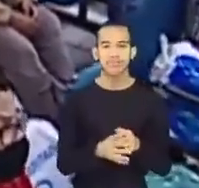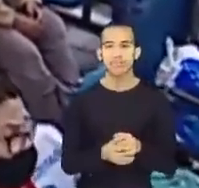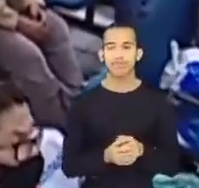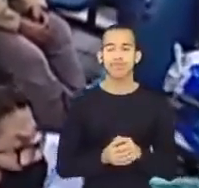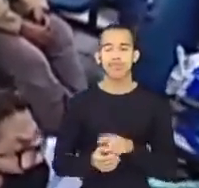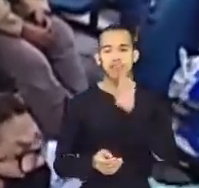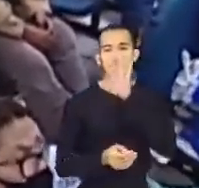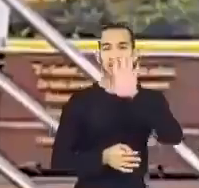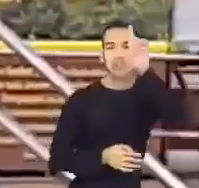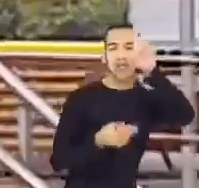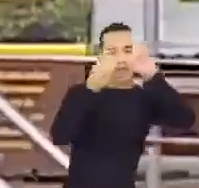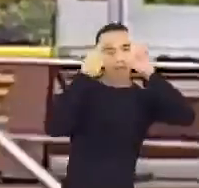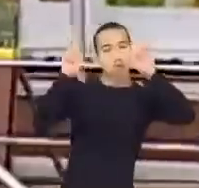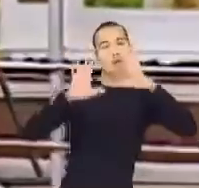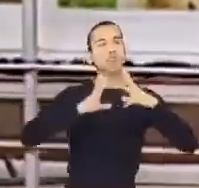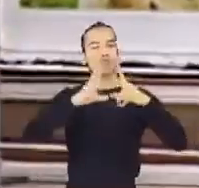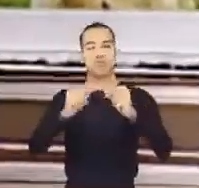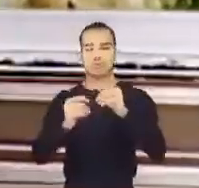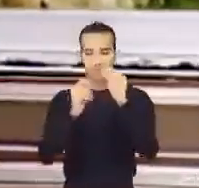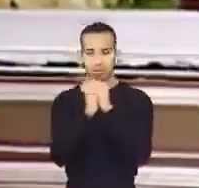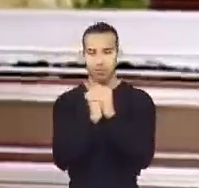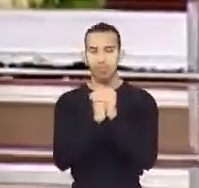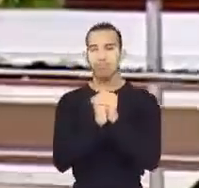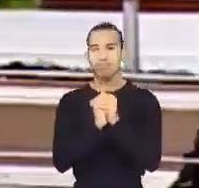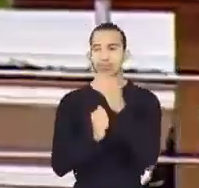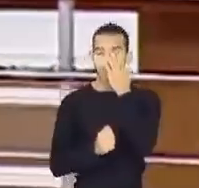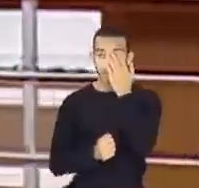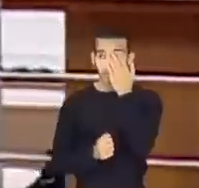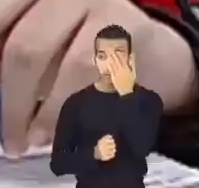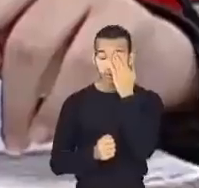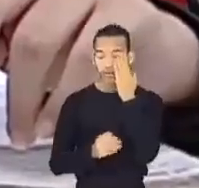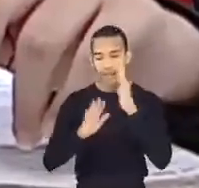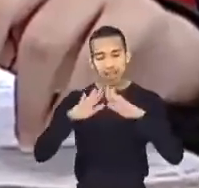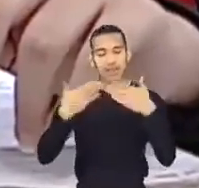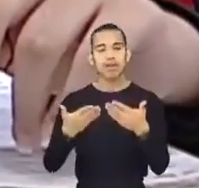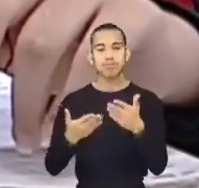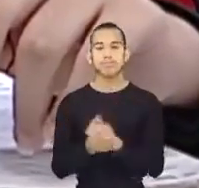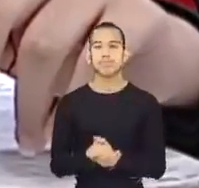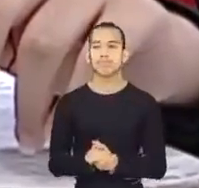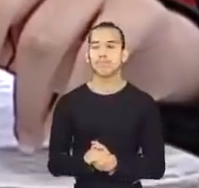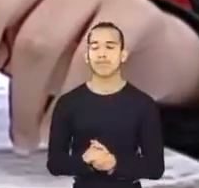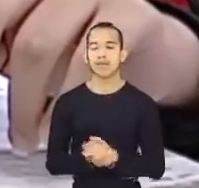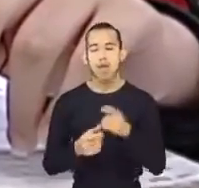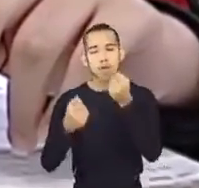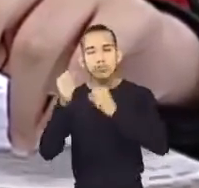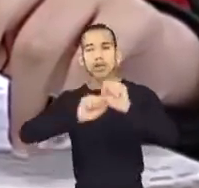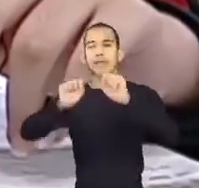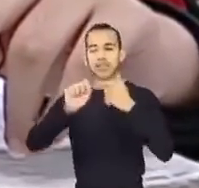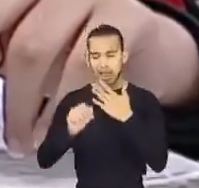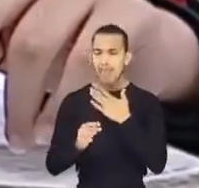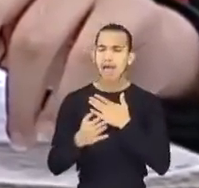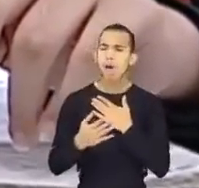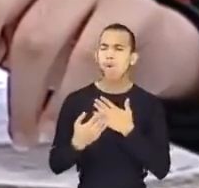Só Deus é dono de tudo. Amém? Então, o salmista, eu mesmo gostaria